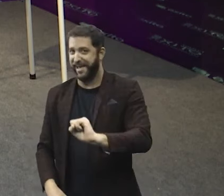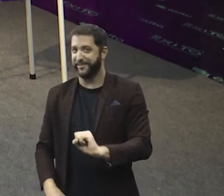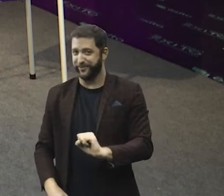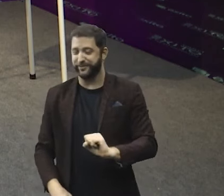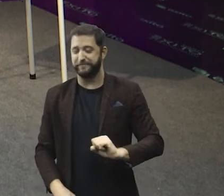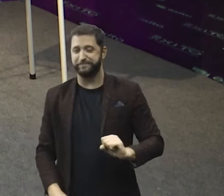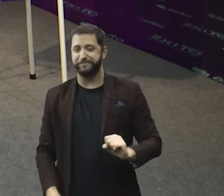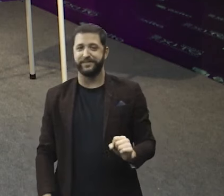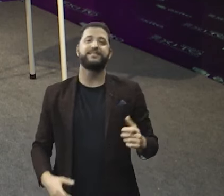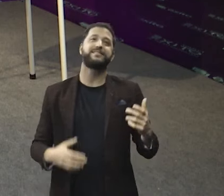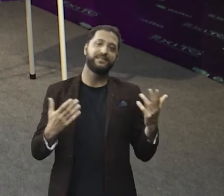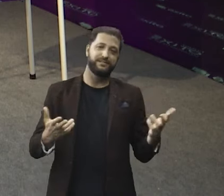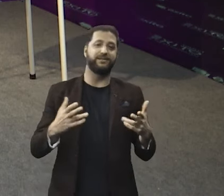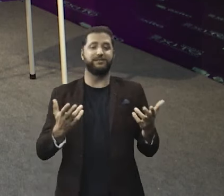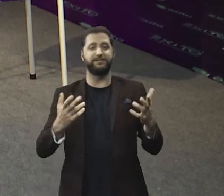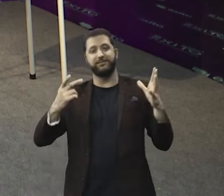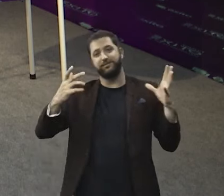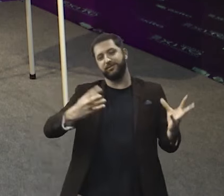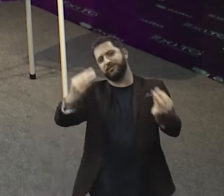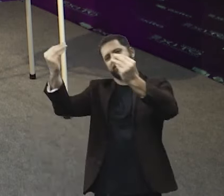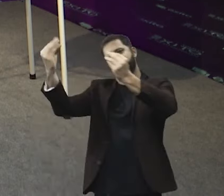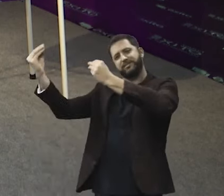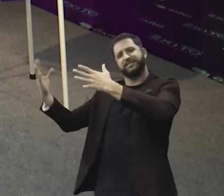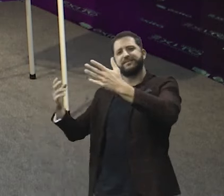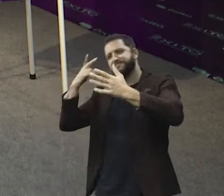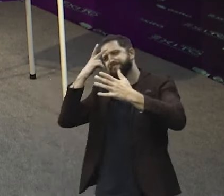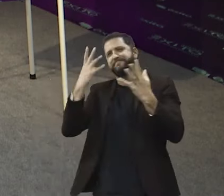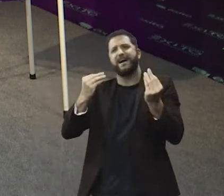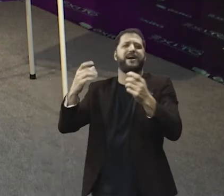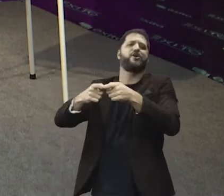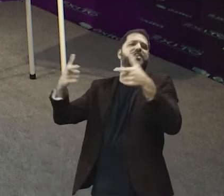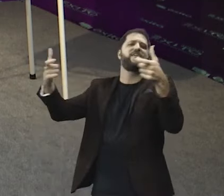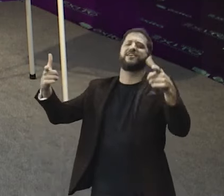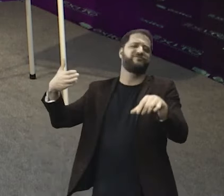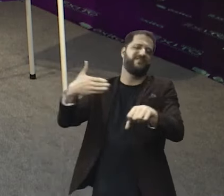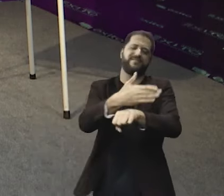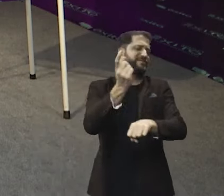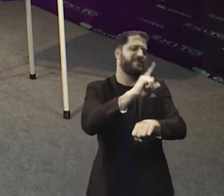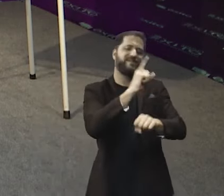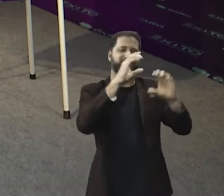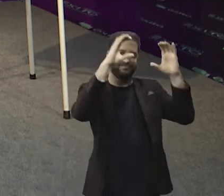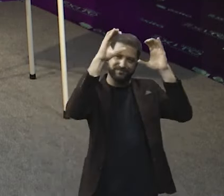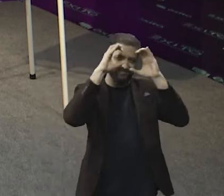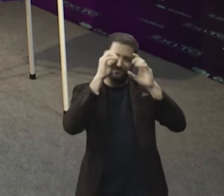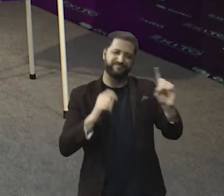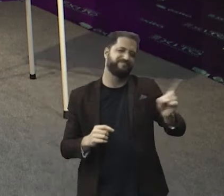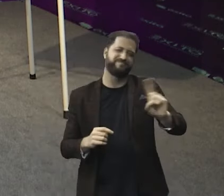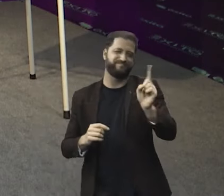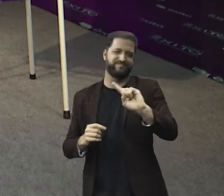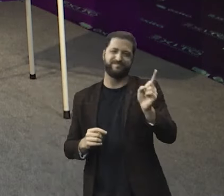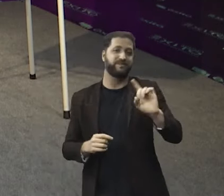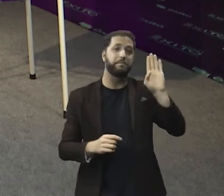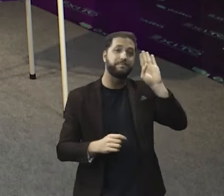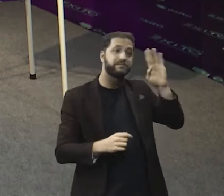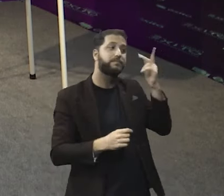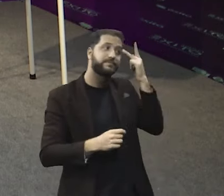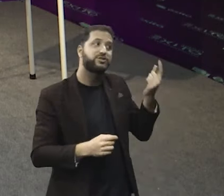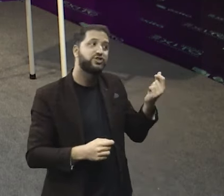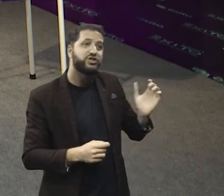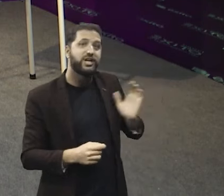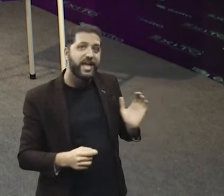grande massa eu acredito que não vai ser tão rápido o metaverso chegar o metaverso tá chegando aonde nas classes mais altas